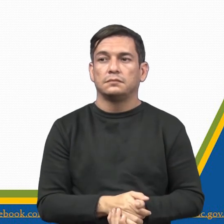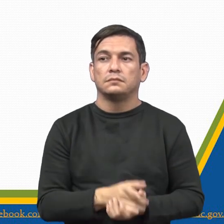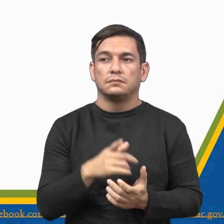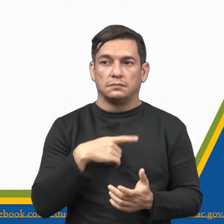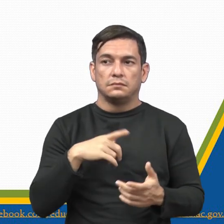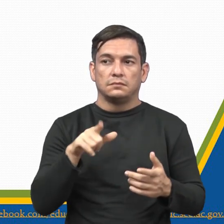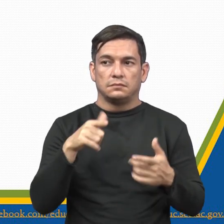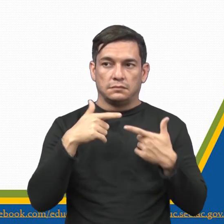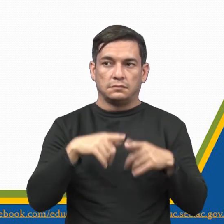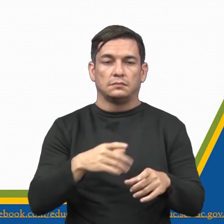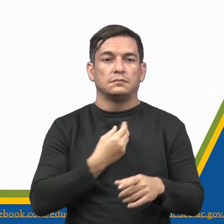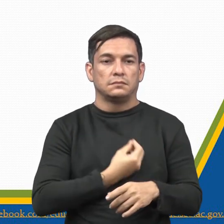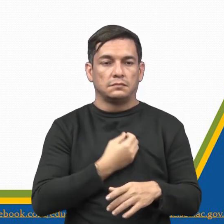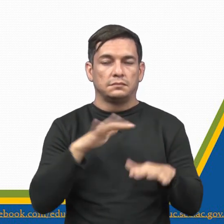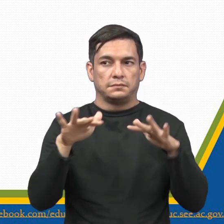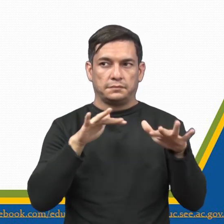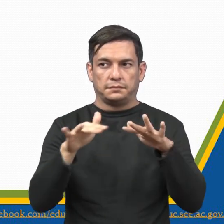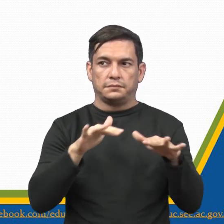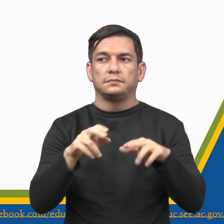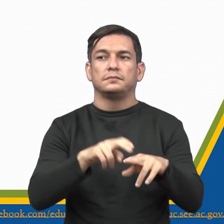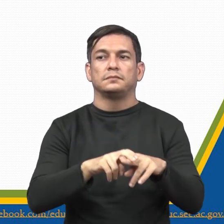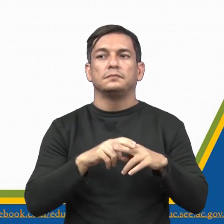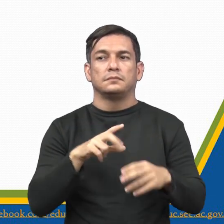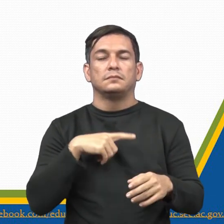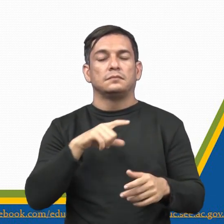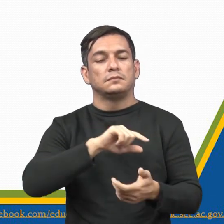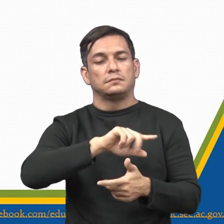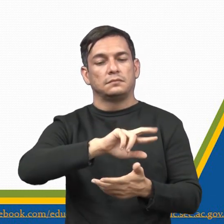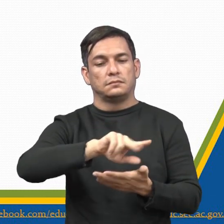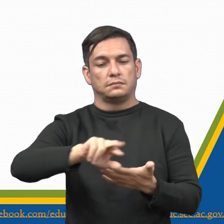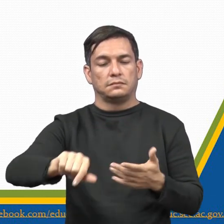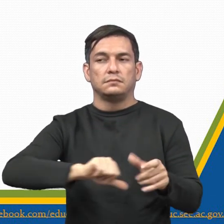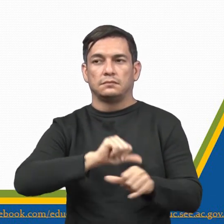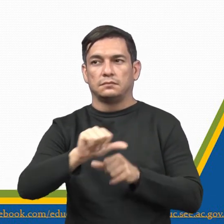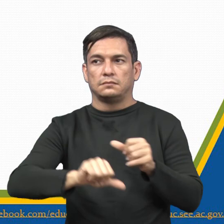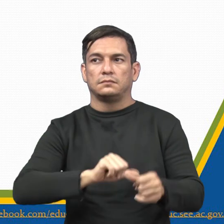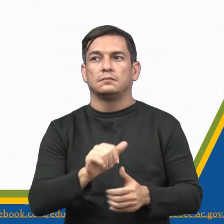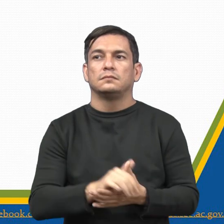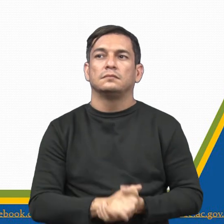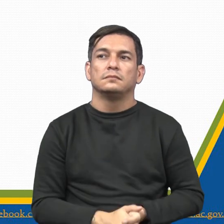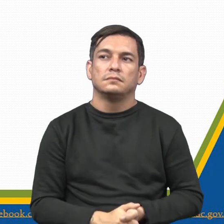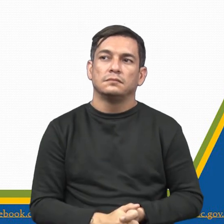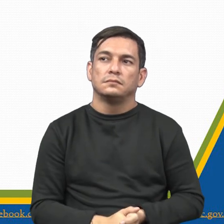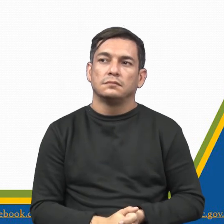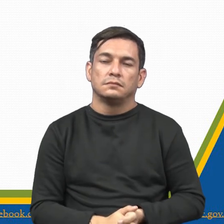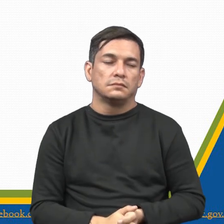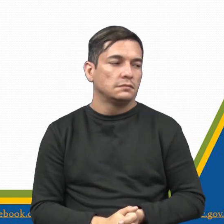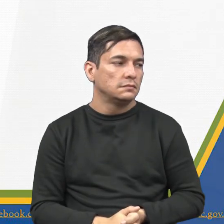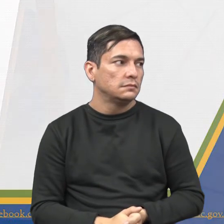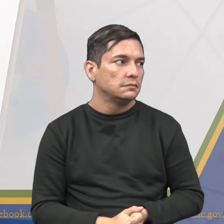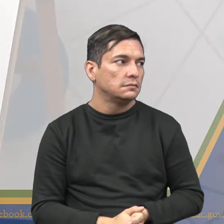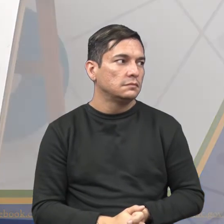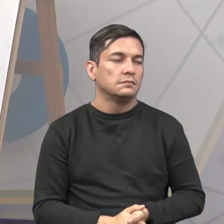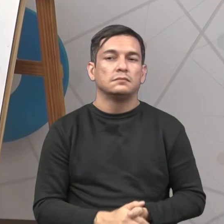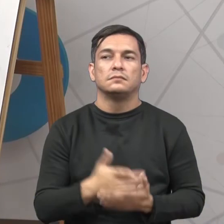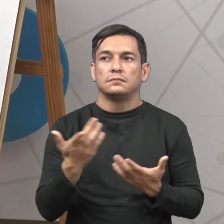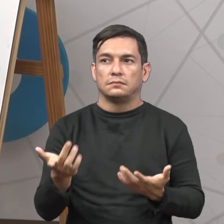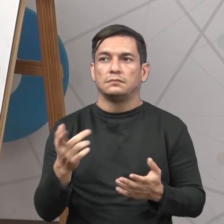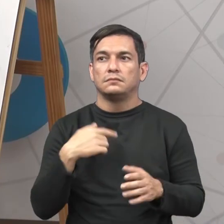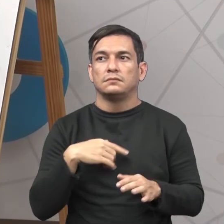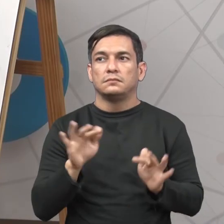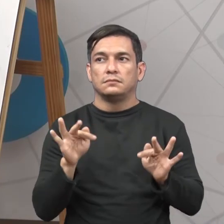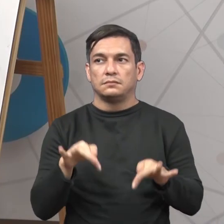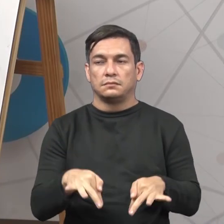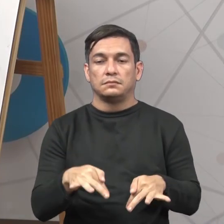e é uma língua viva e dinâmica, por isso está sujeita a variações. Tá? E por aí a gente